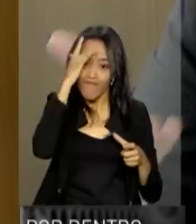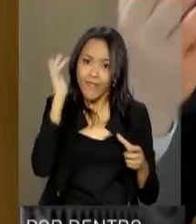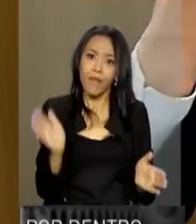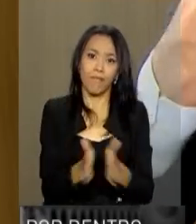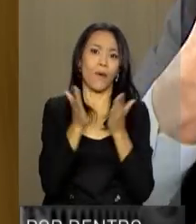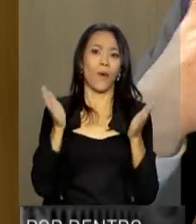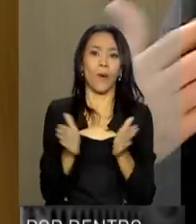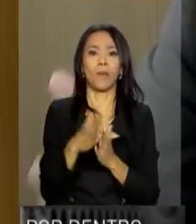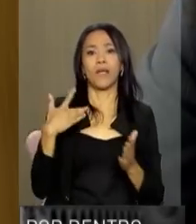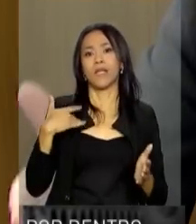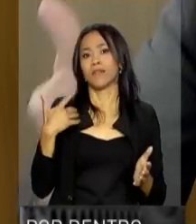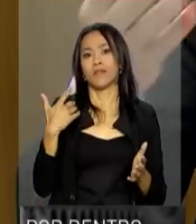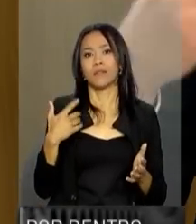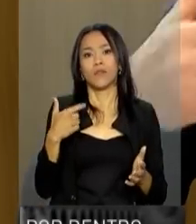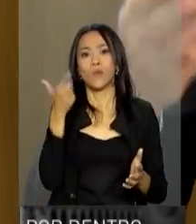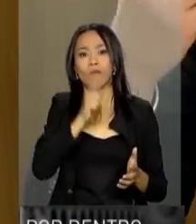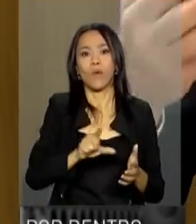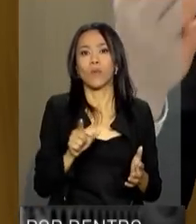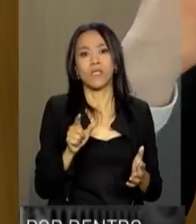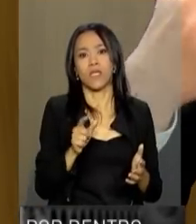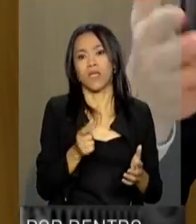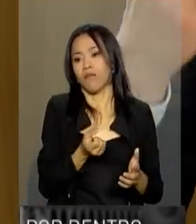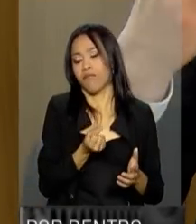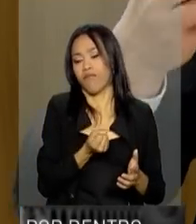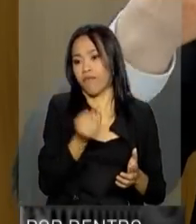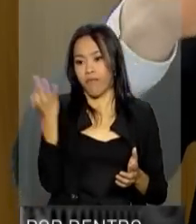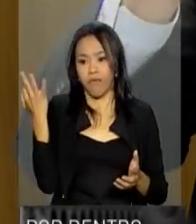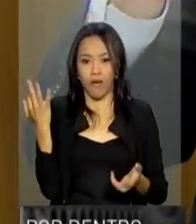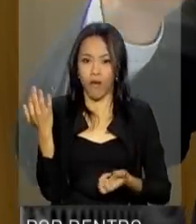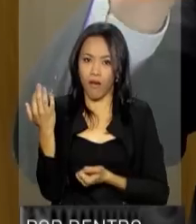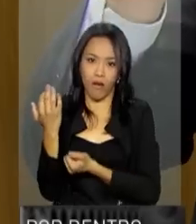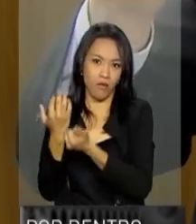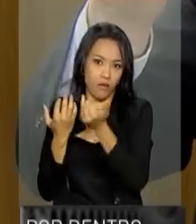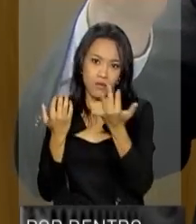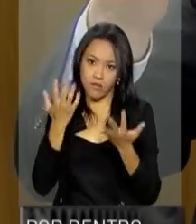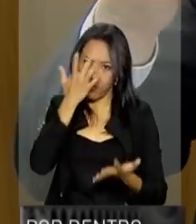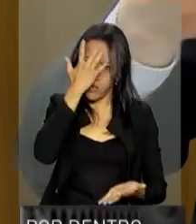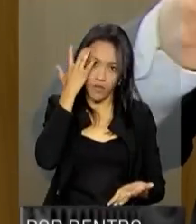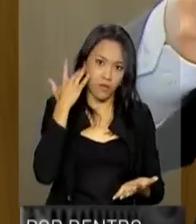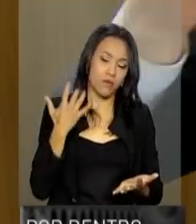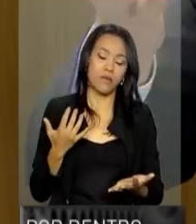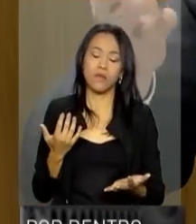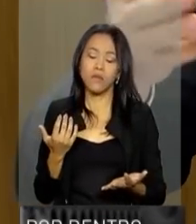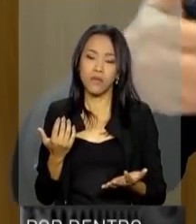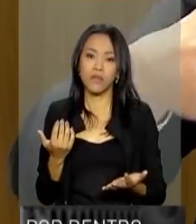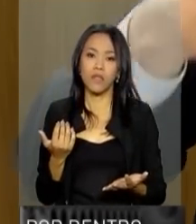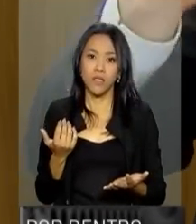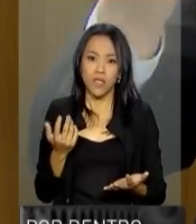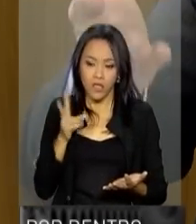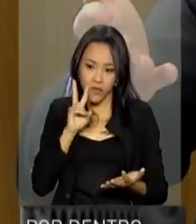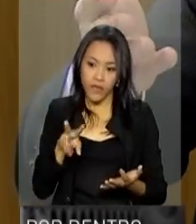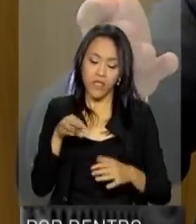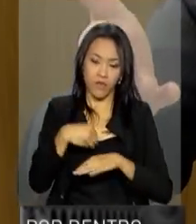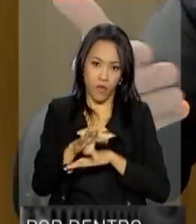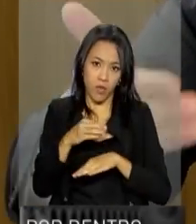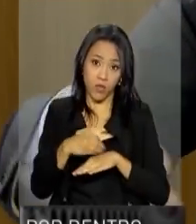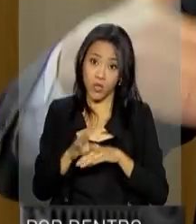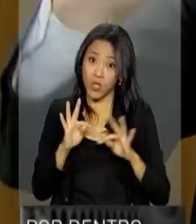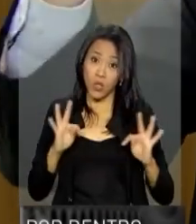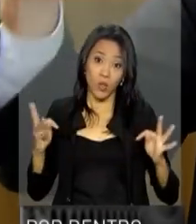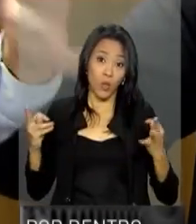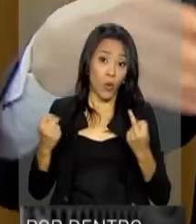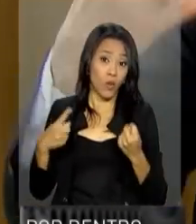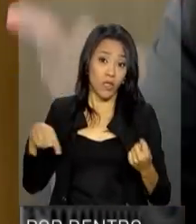ter como se deslocar em milhares se for him se forem todos que nós estamos vendo aí as informações foram todas essas